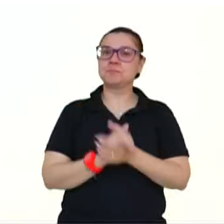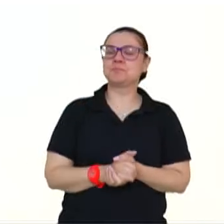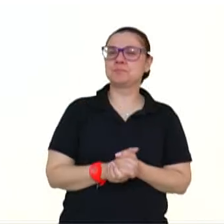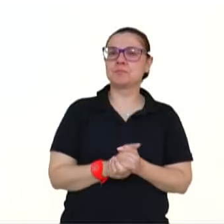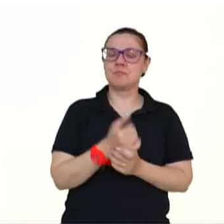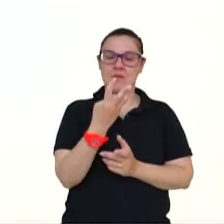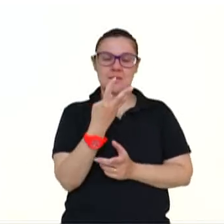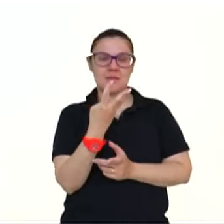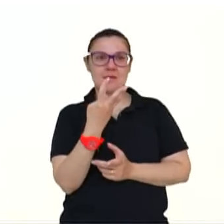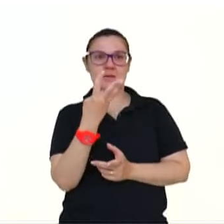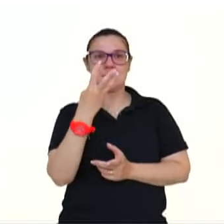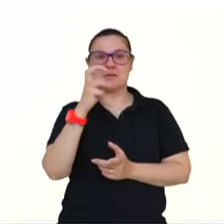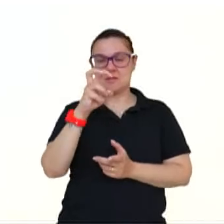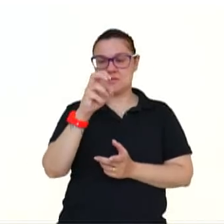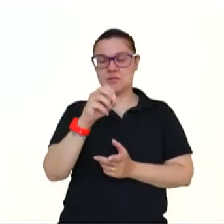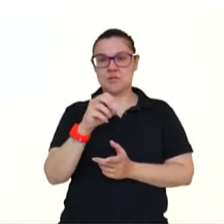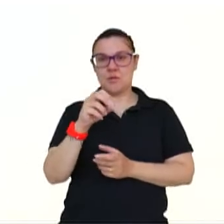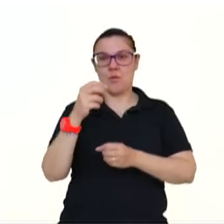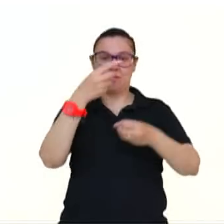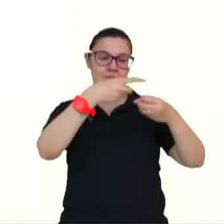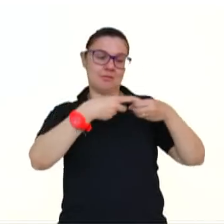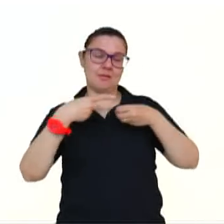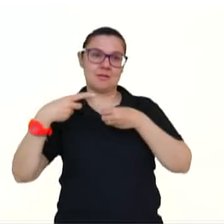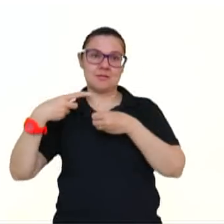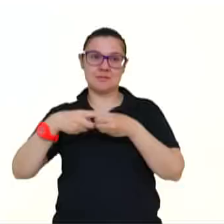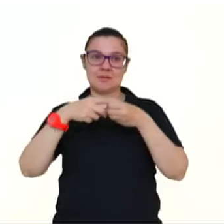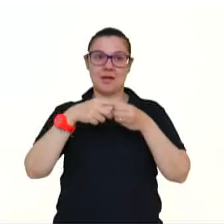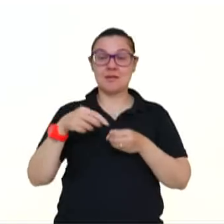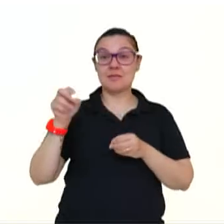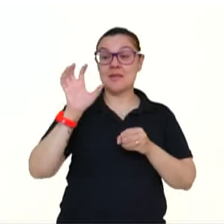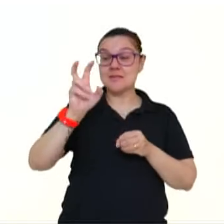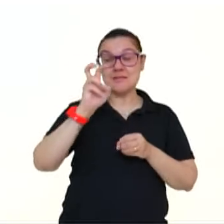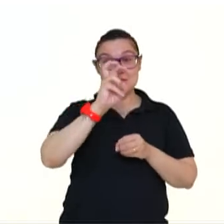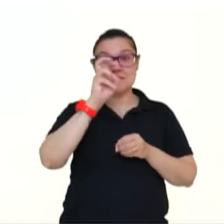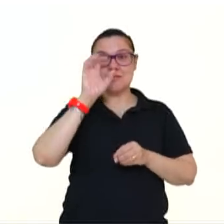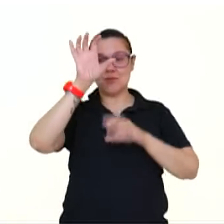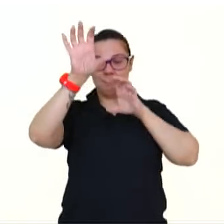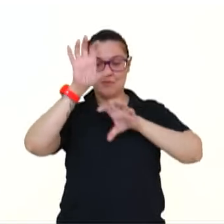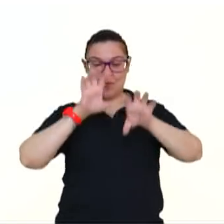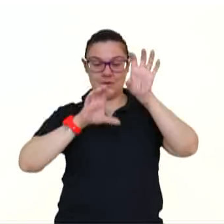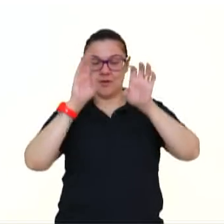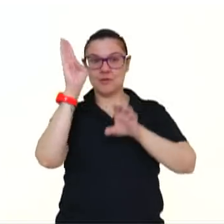nos 350 municípios das 5 regiões do Brasil.